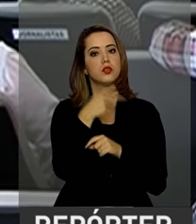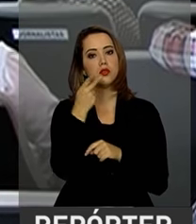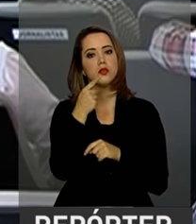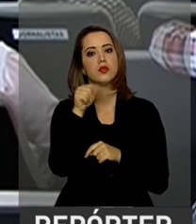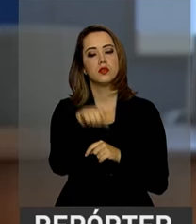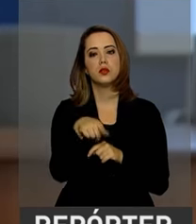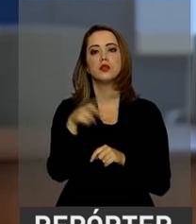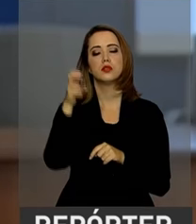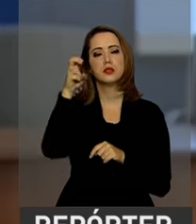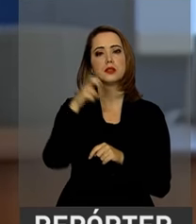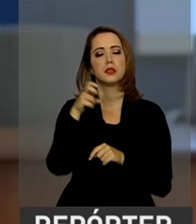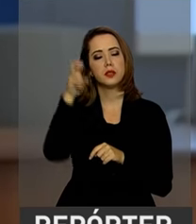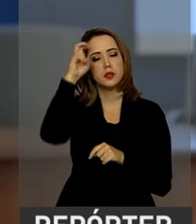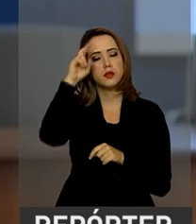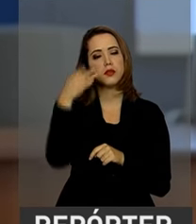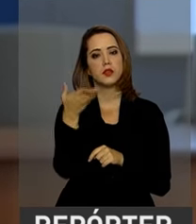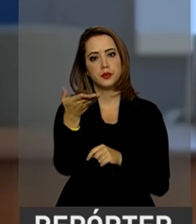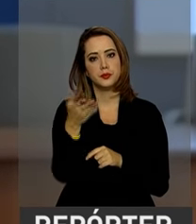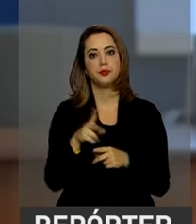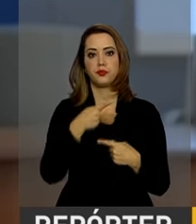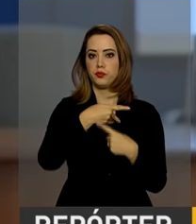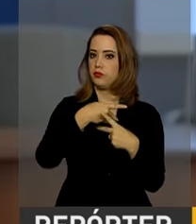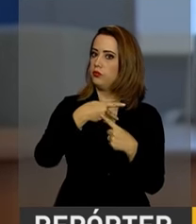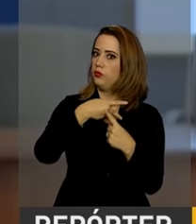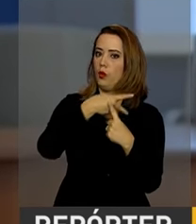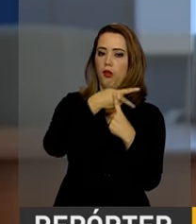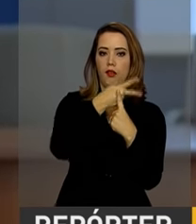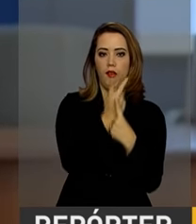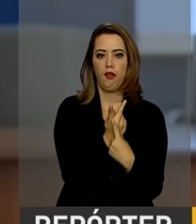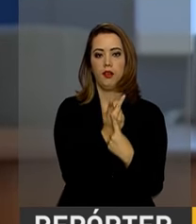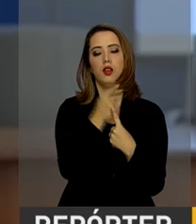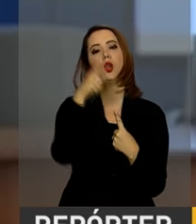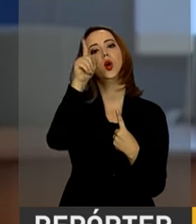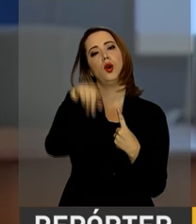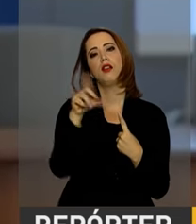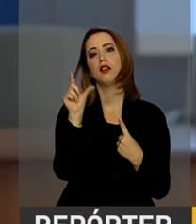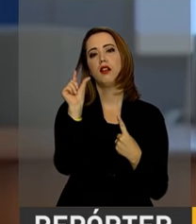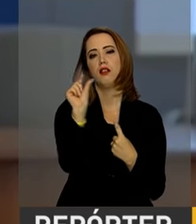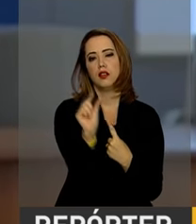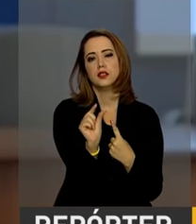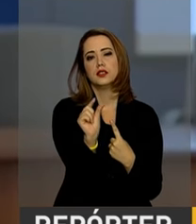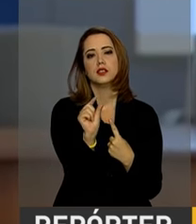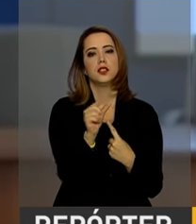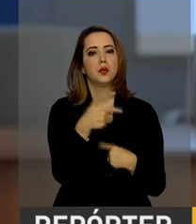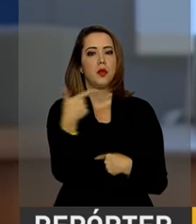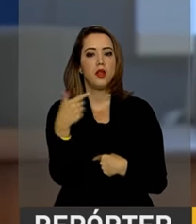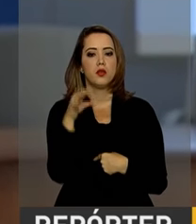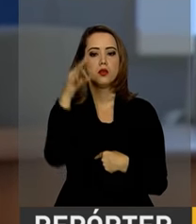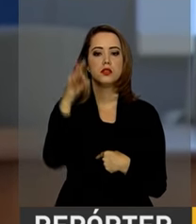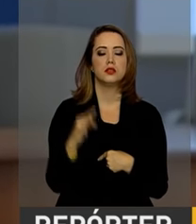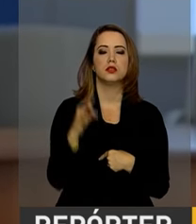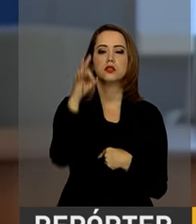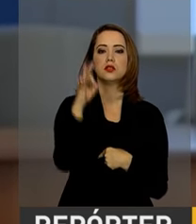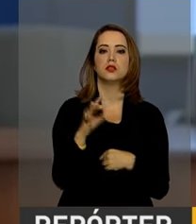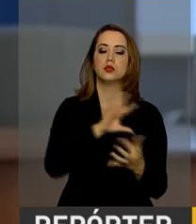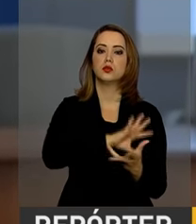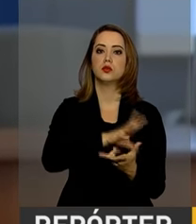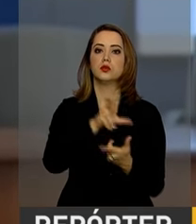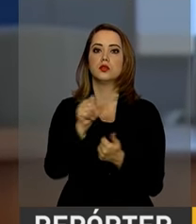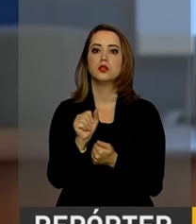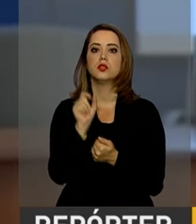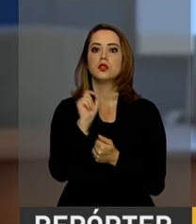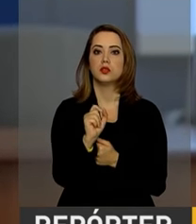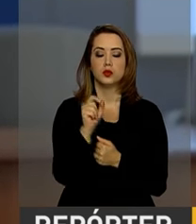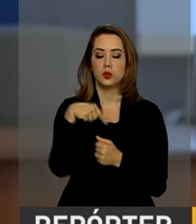nesta quinta-feira. A eólica que em termos absolutos é pequeno, é é coisa de 2% da matriz nacional.